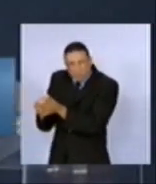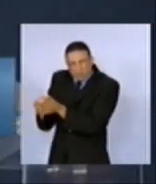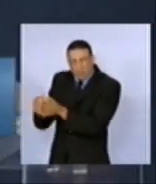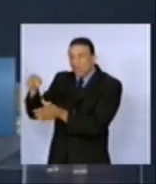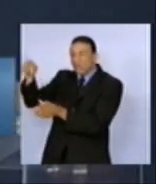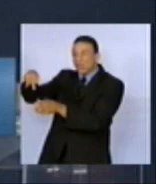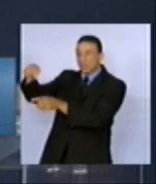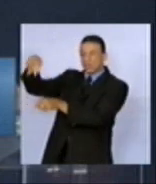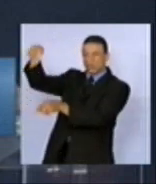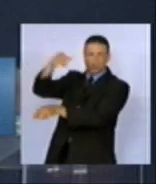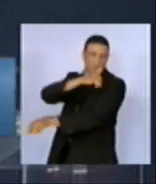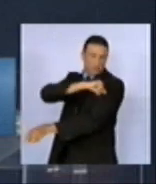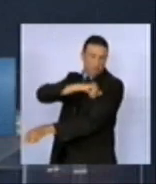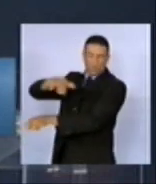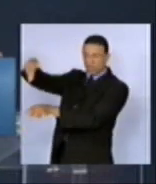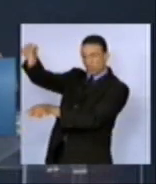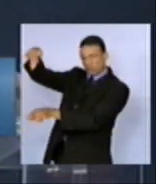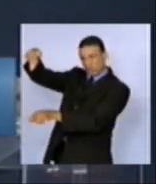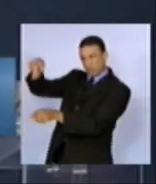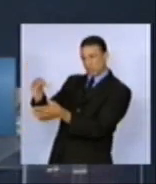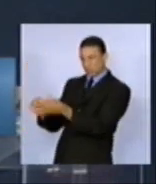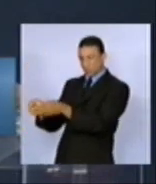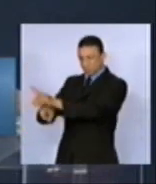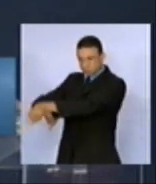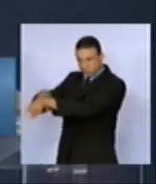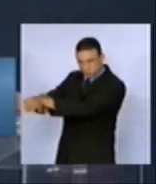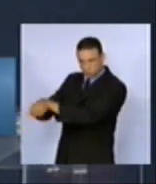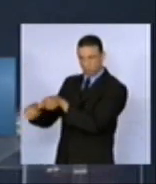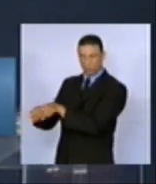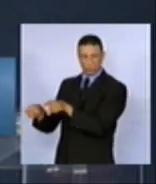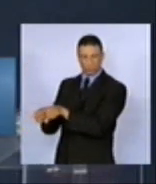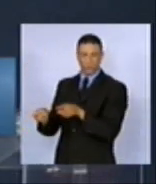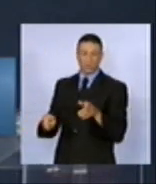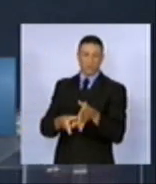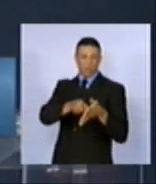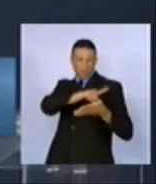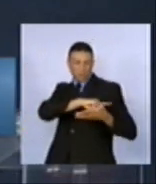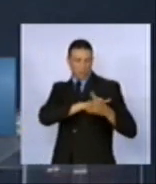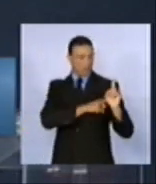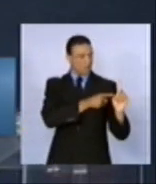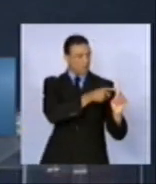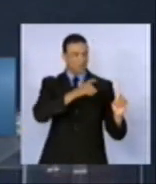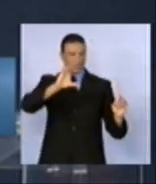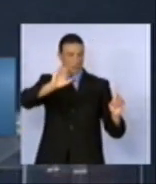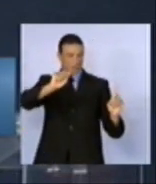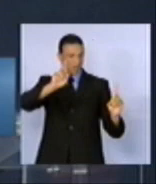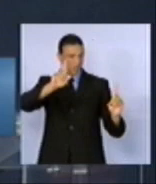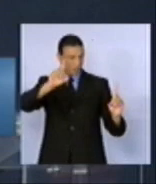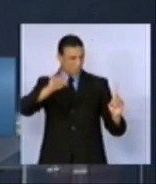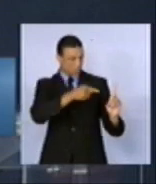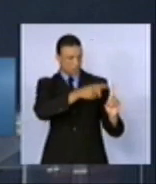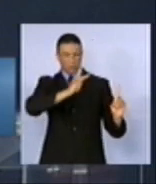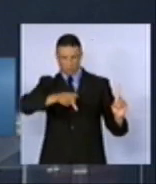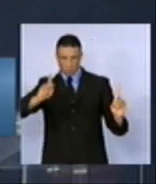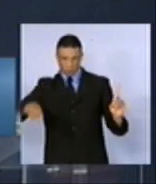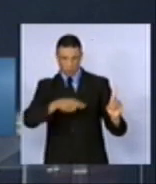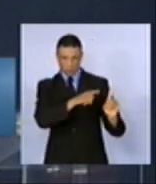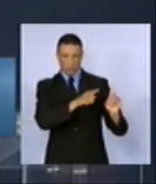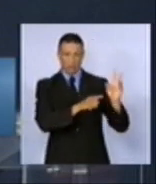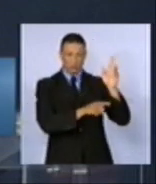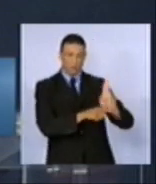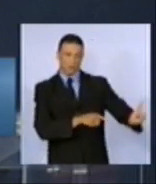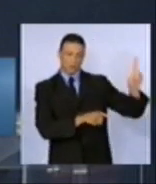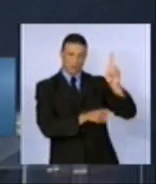Fluminense e ressalto a presença do nobre colega o Dr Carlos Frederico Veiga que é professor da Universidade